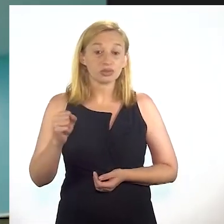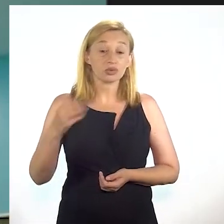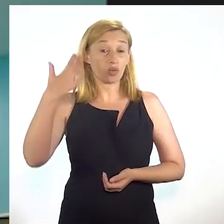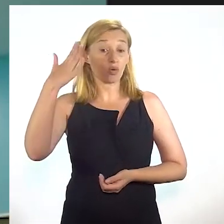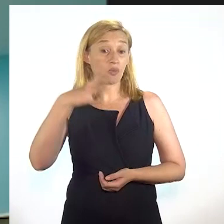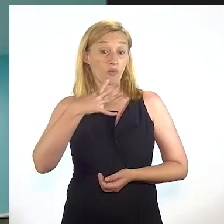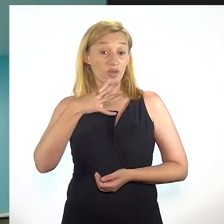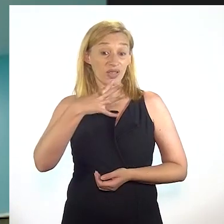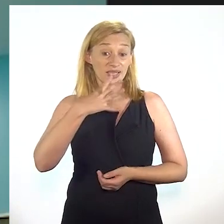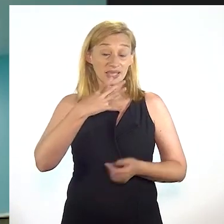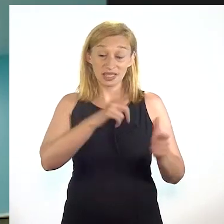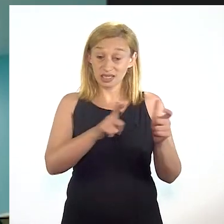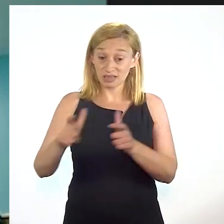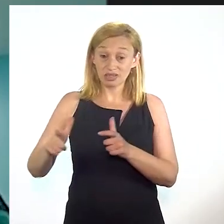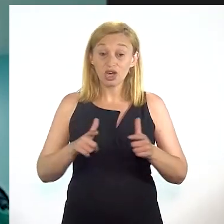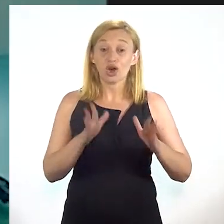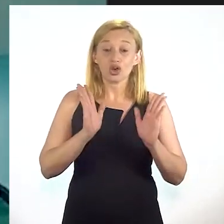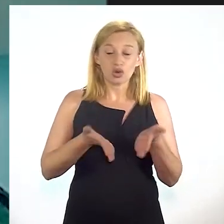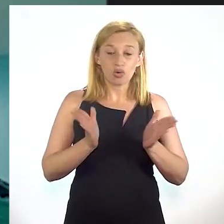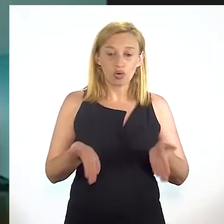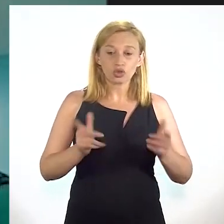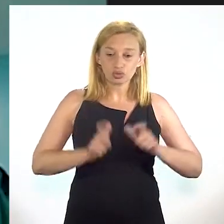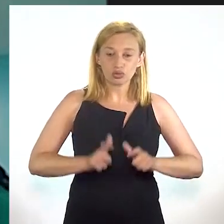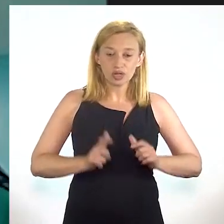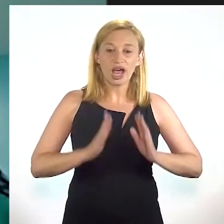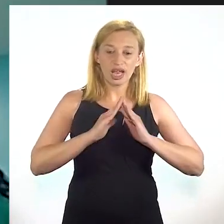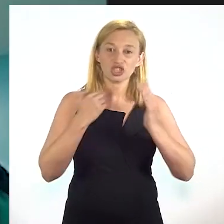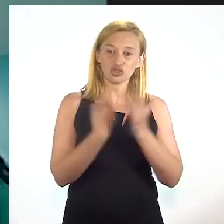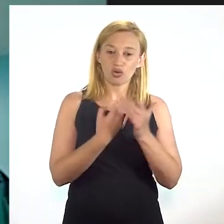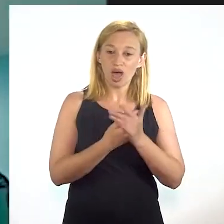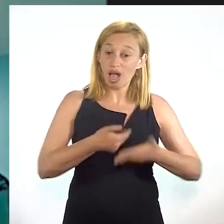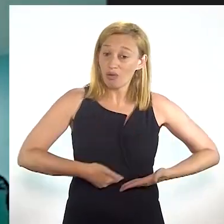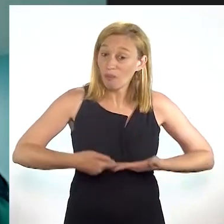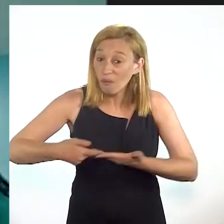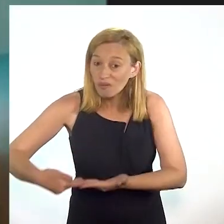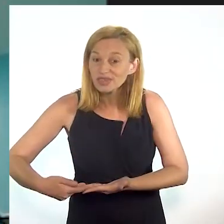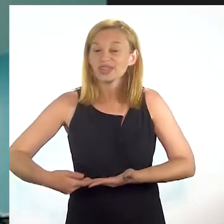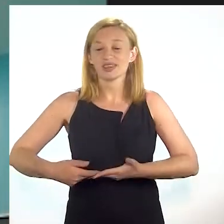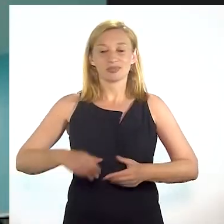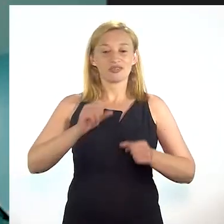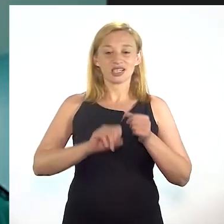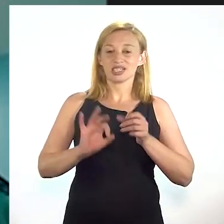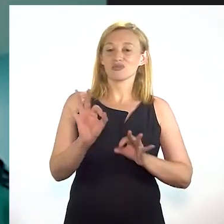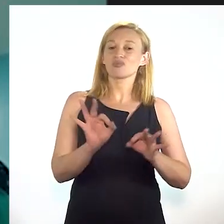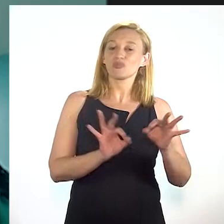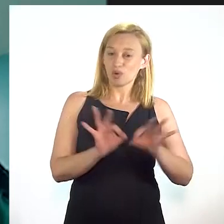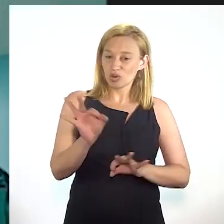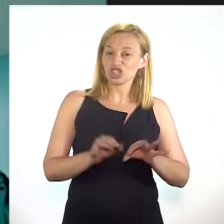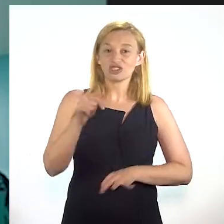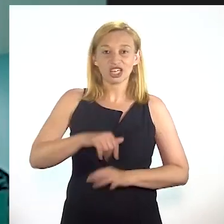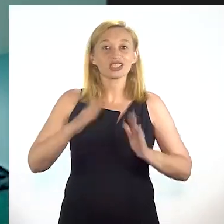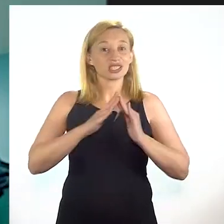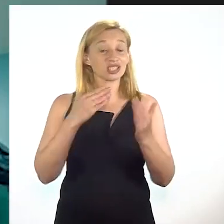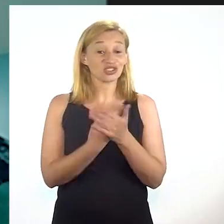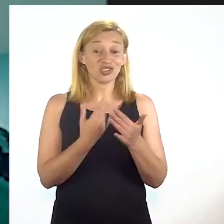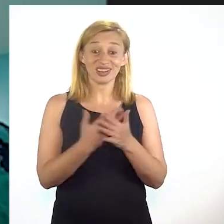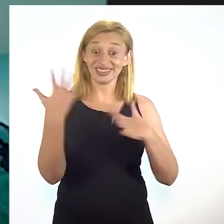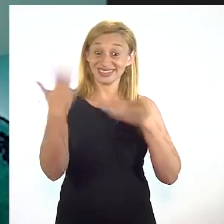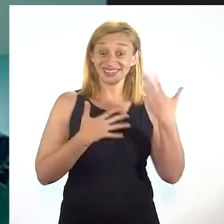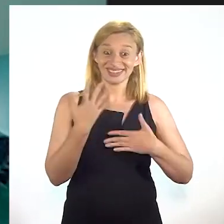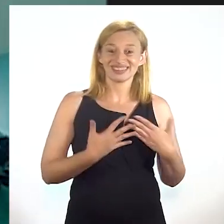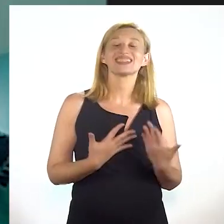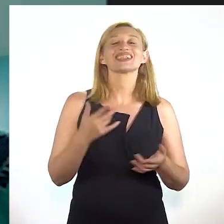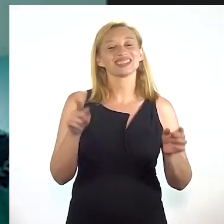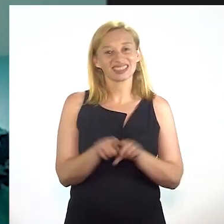ficou conhecida. E hoje eu estou aqui no ambiente escolar que eu fui convidada para poder fazer um projeto aqui nessa escola. Estou